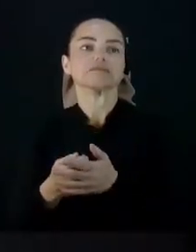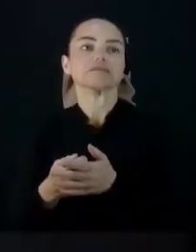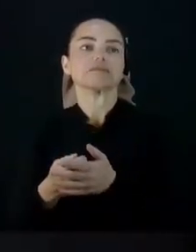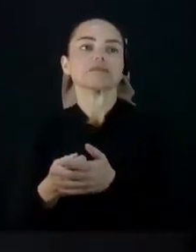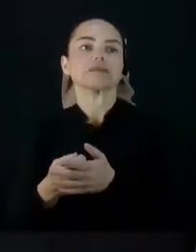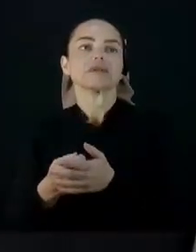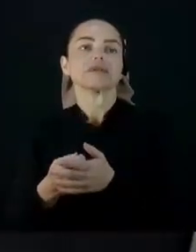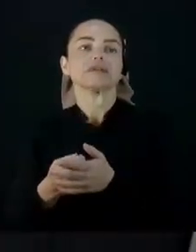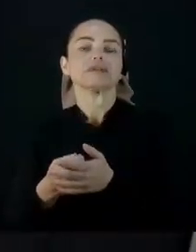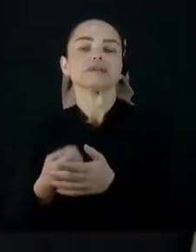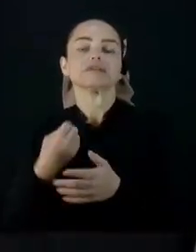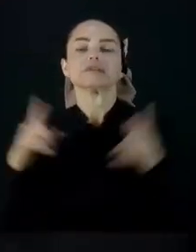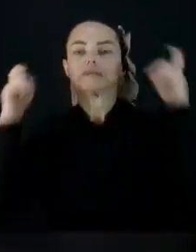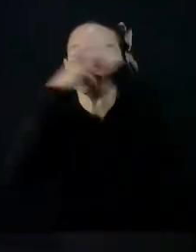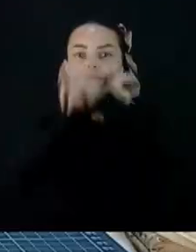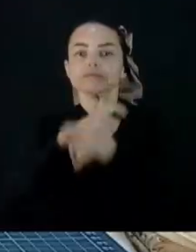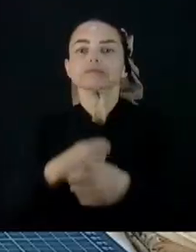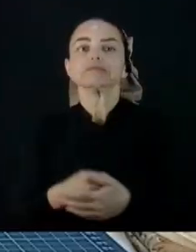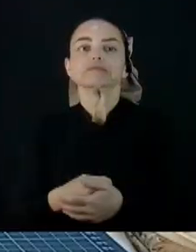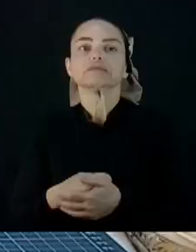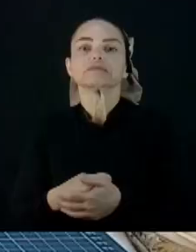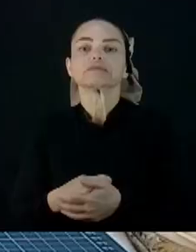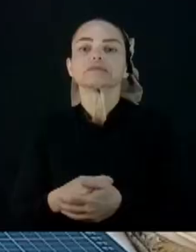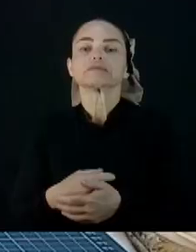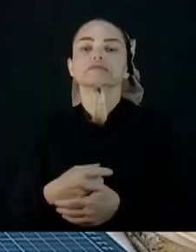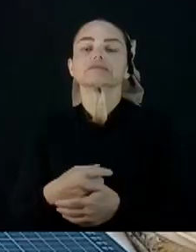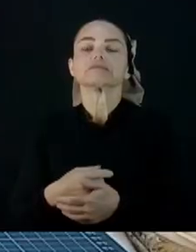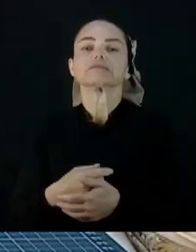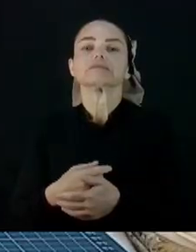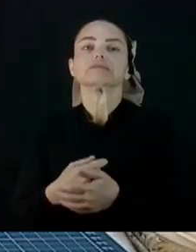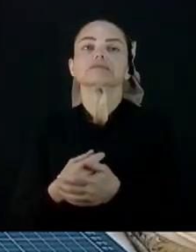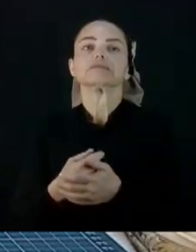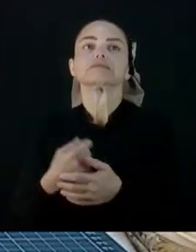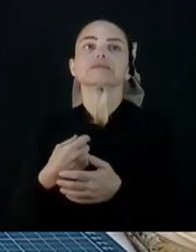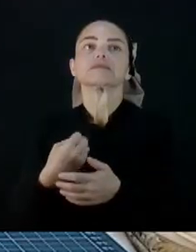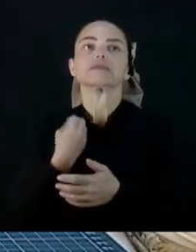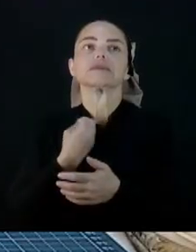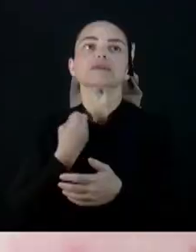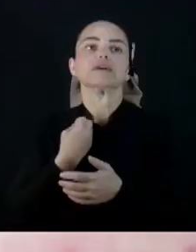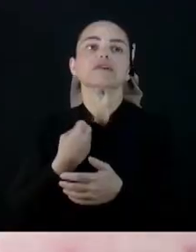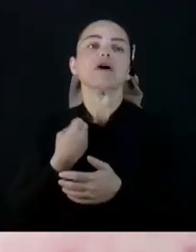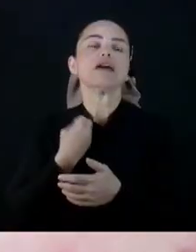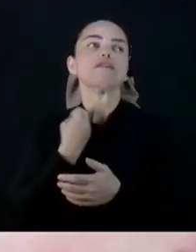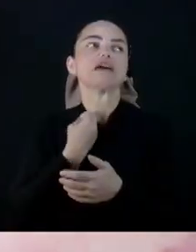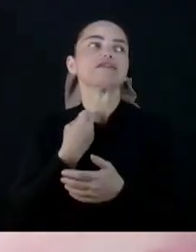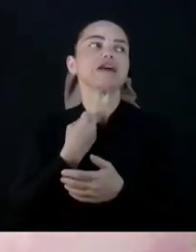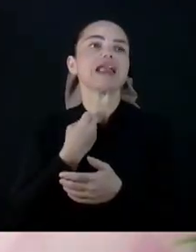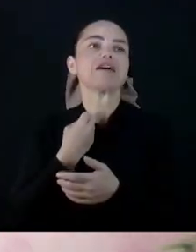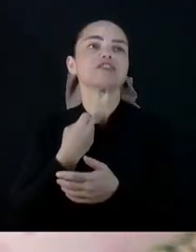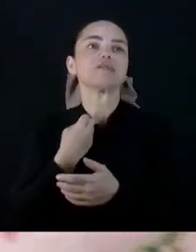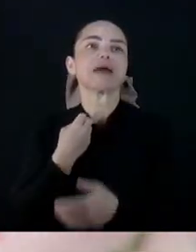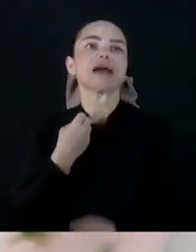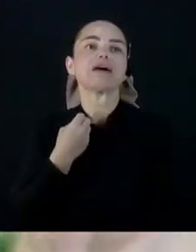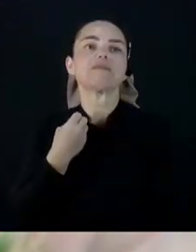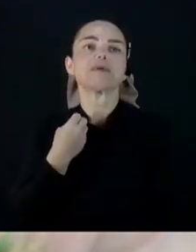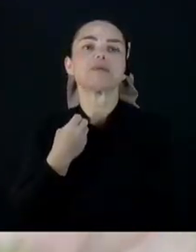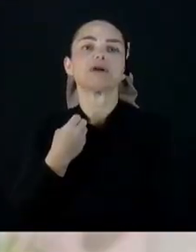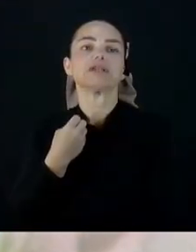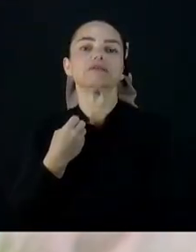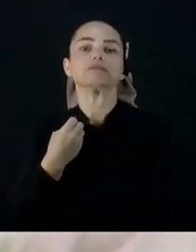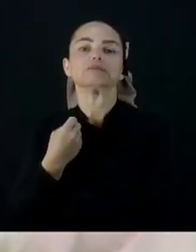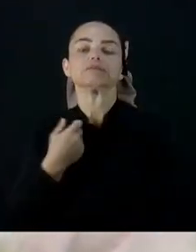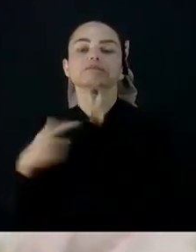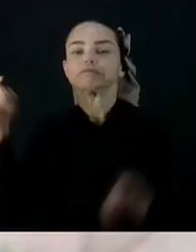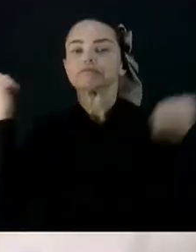mais difícil. Se for um tubinho muito justinho, fica mais difícil. Mas, gente, é possível. Não é porque